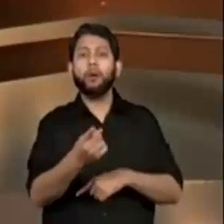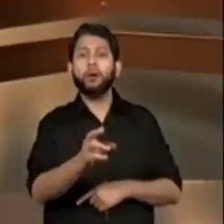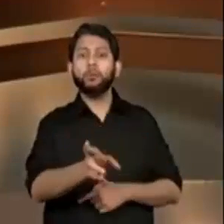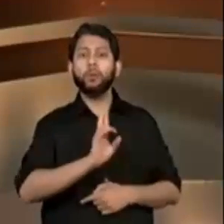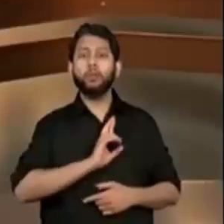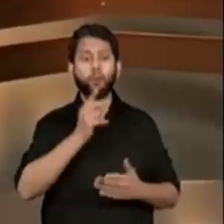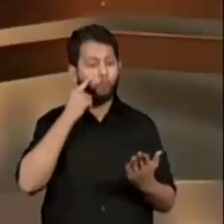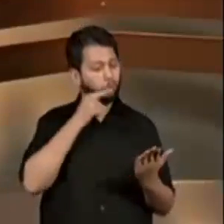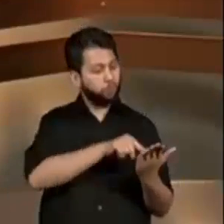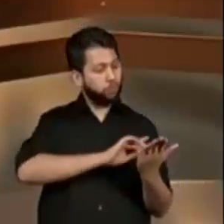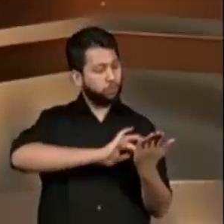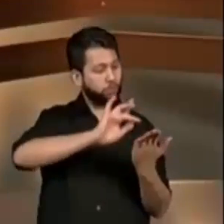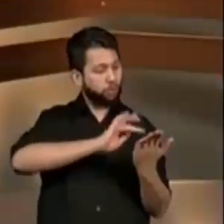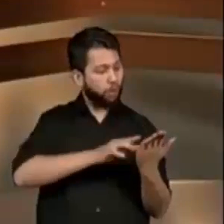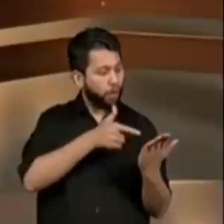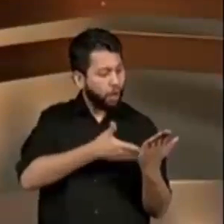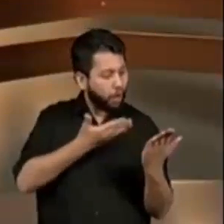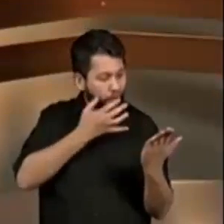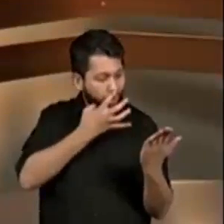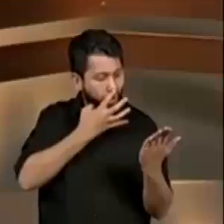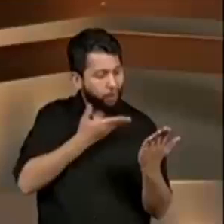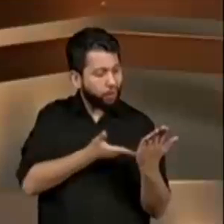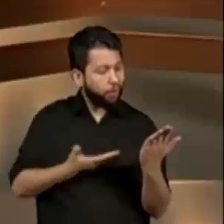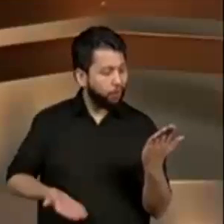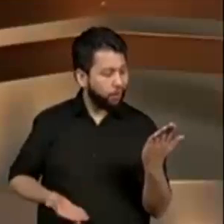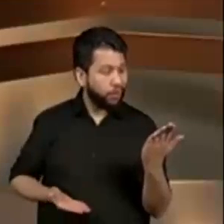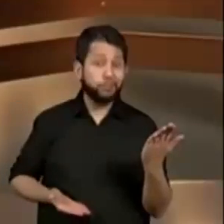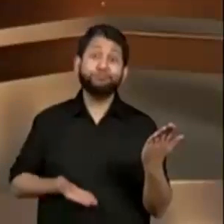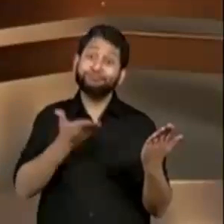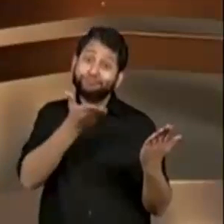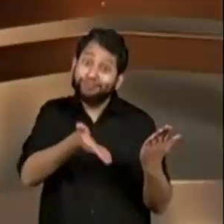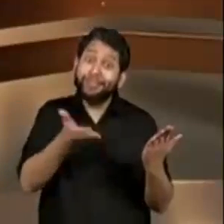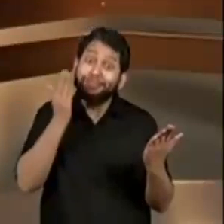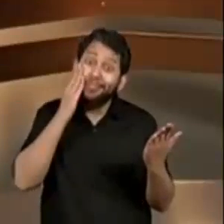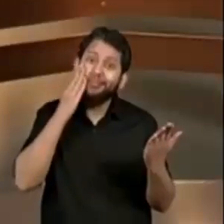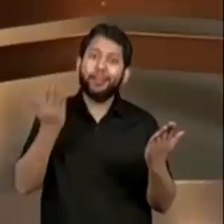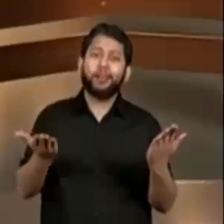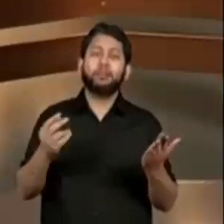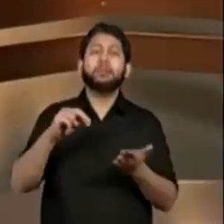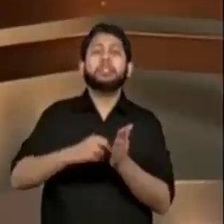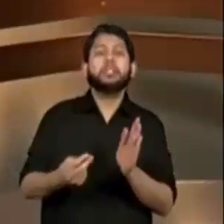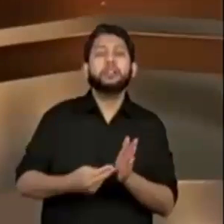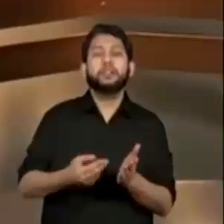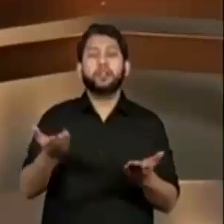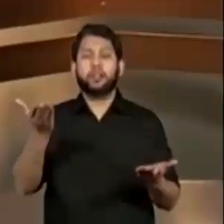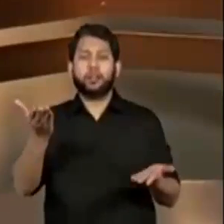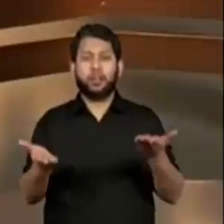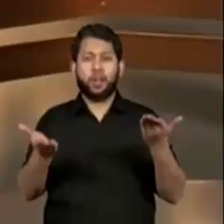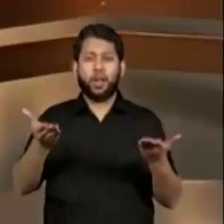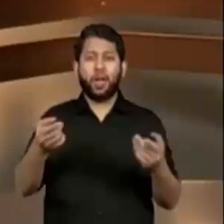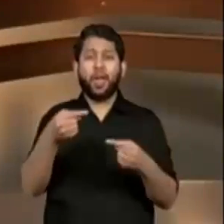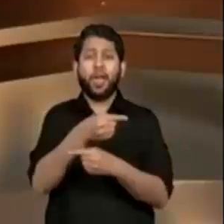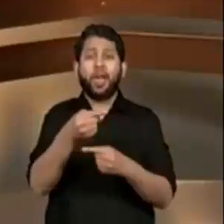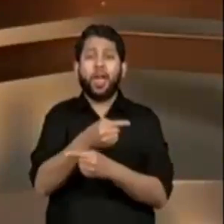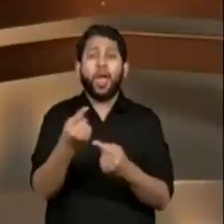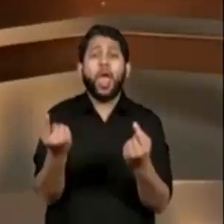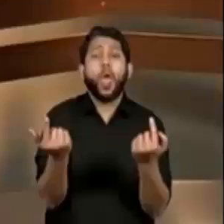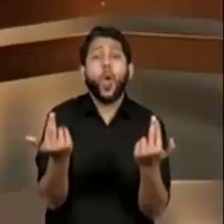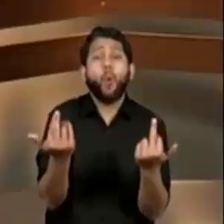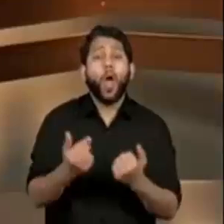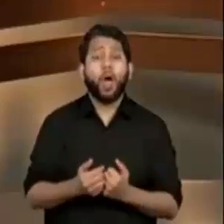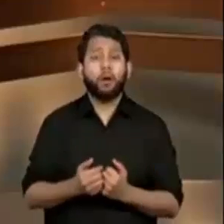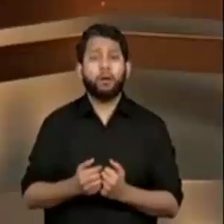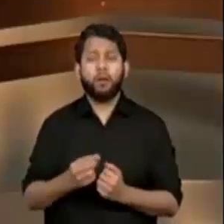é óbvio, e claro, vocês estão compreendendo o conteúdo relacionado à igualdade, à equivalência, e estão realizando